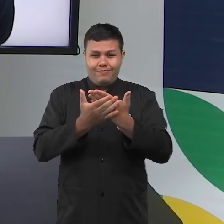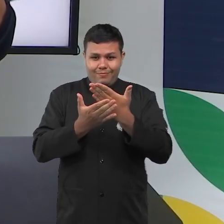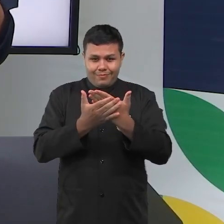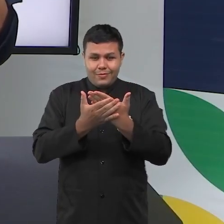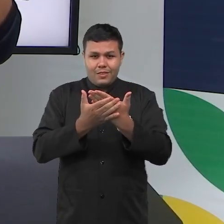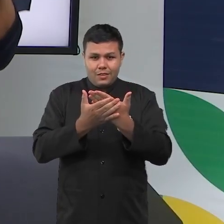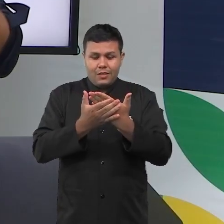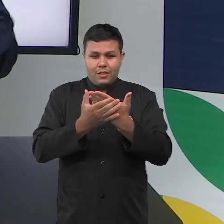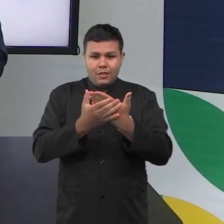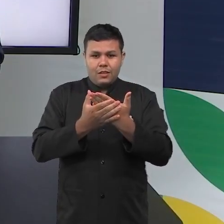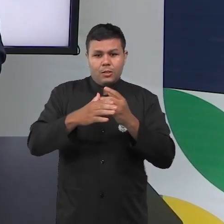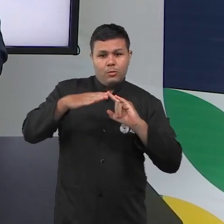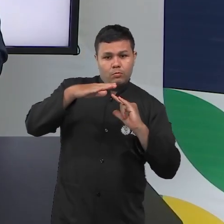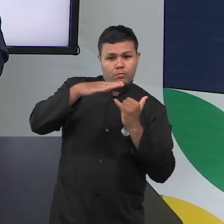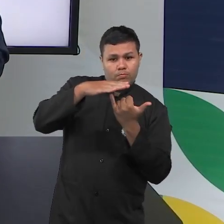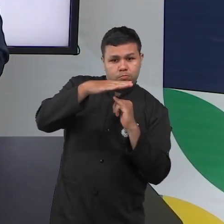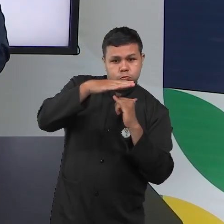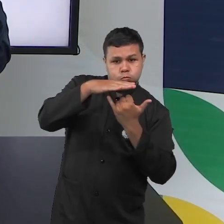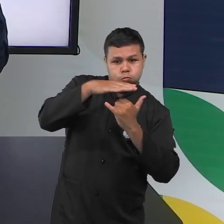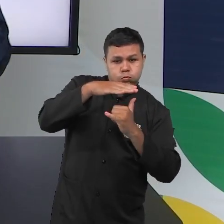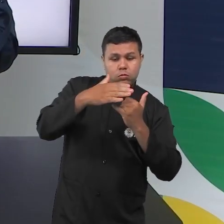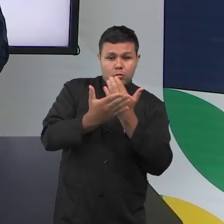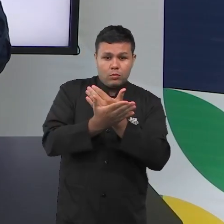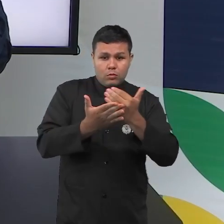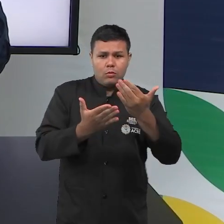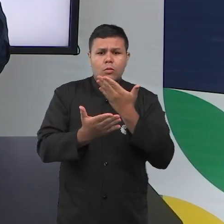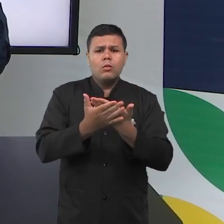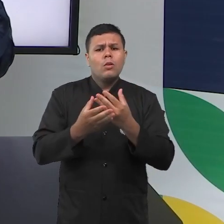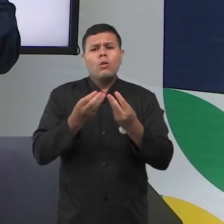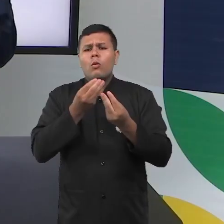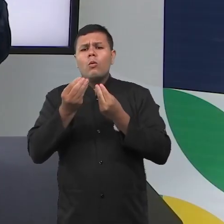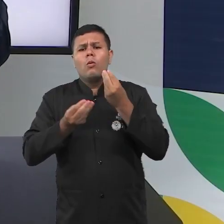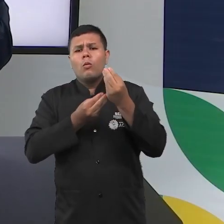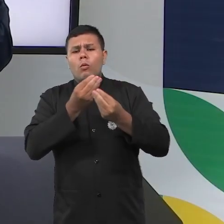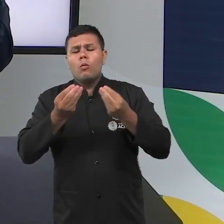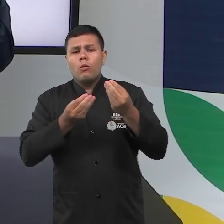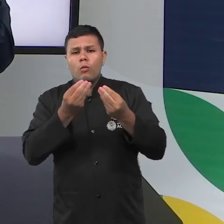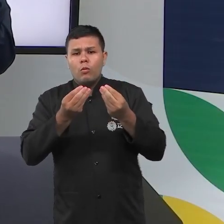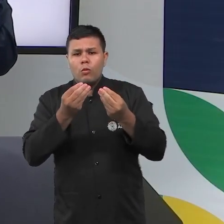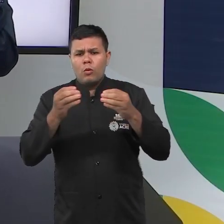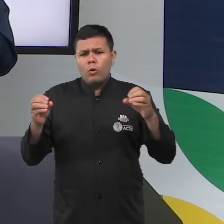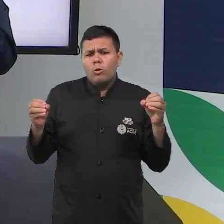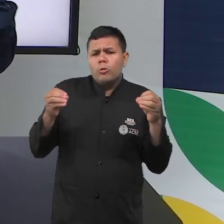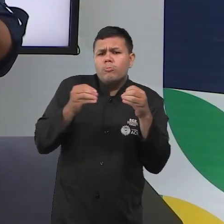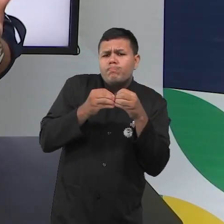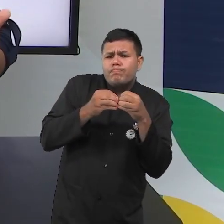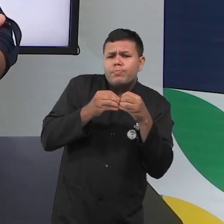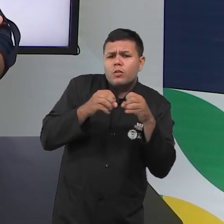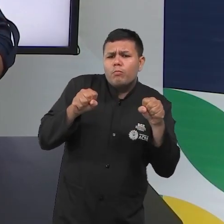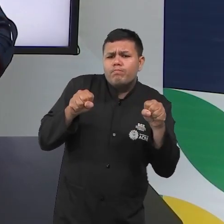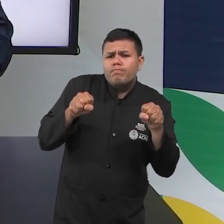E a usina nuclear lá do início da aula? Como que ela funciona? Por junção de núcleos